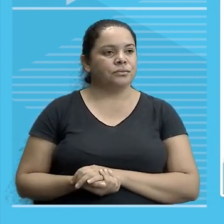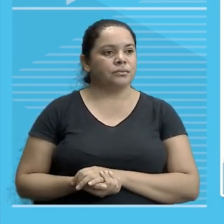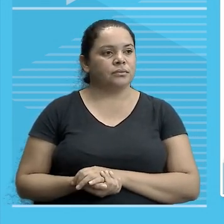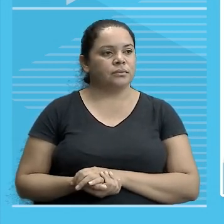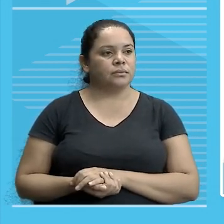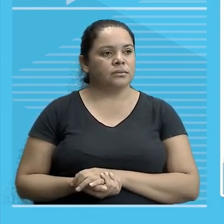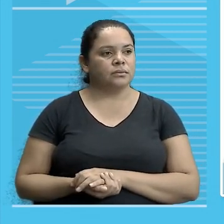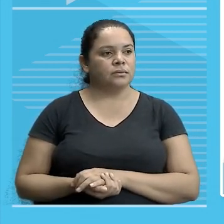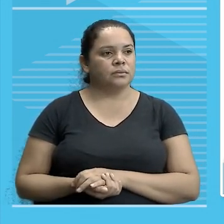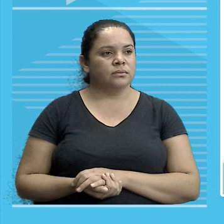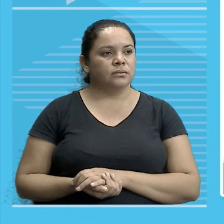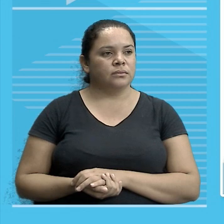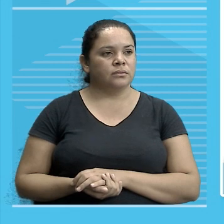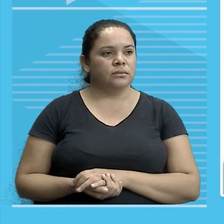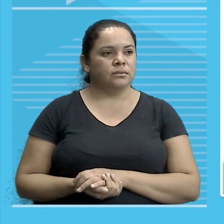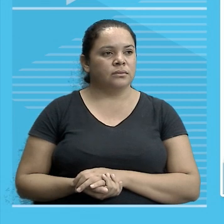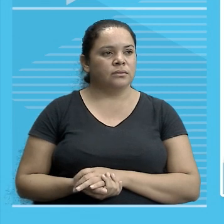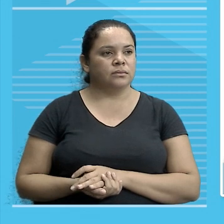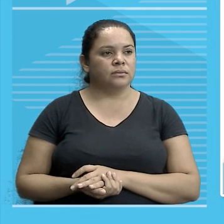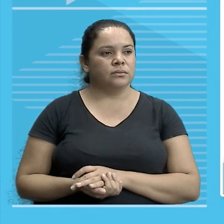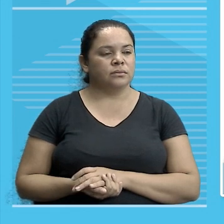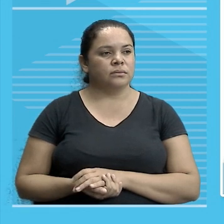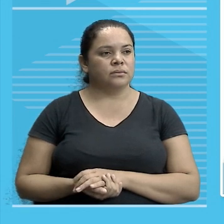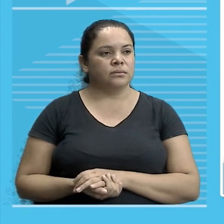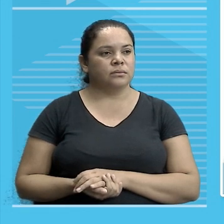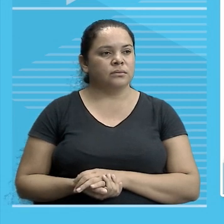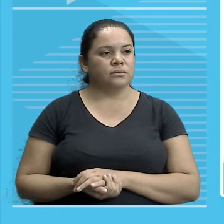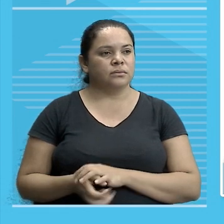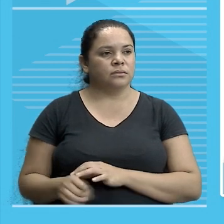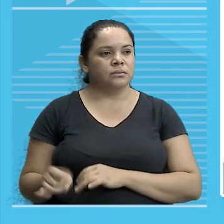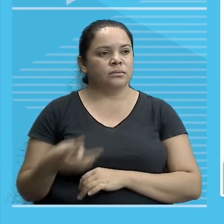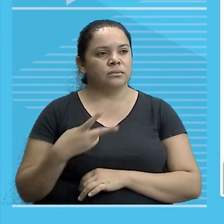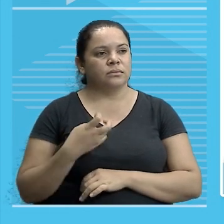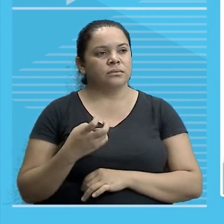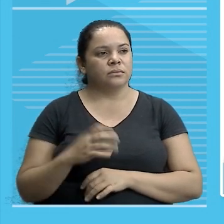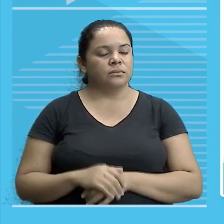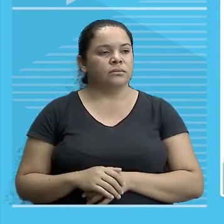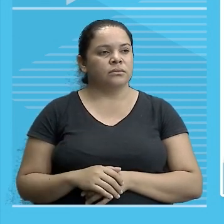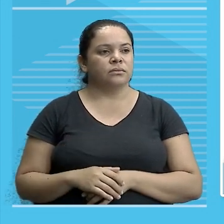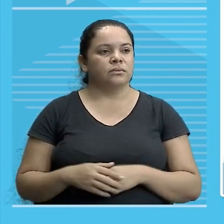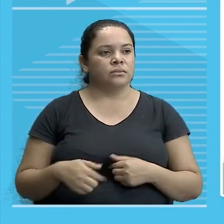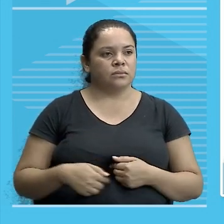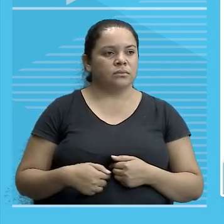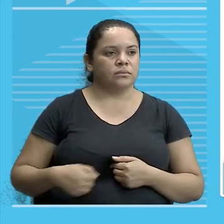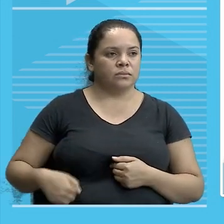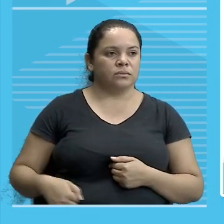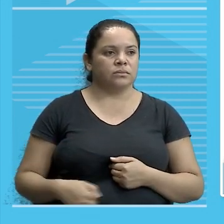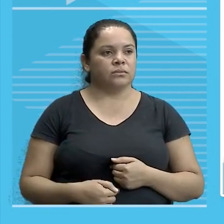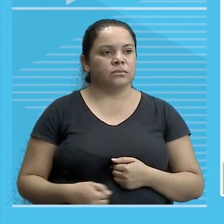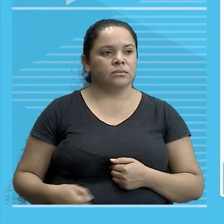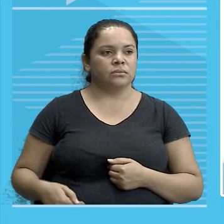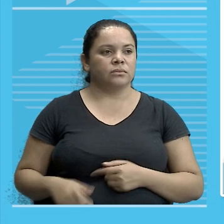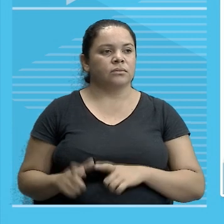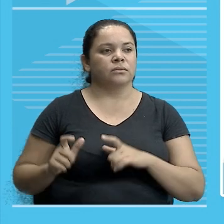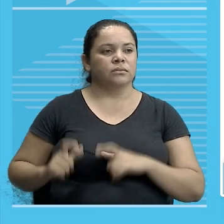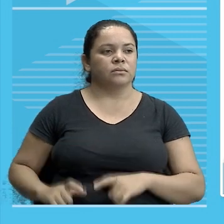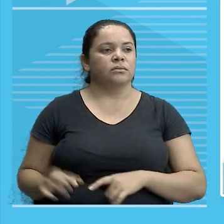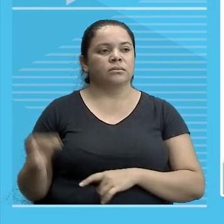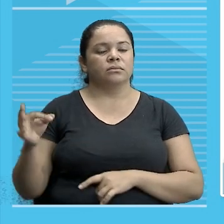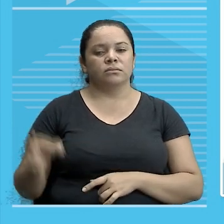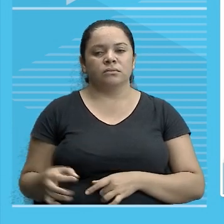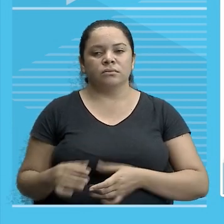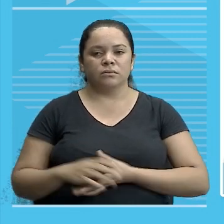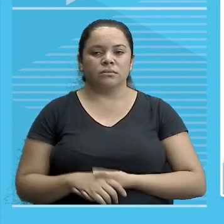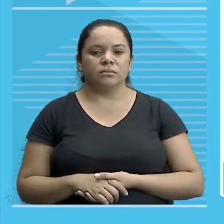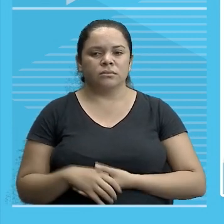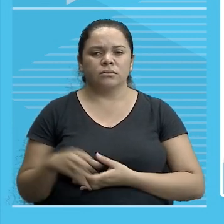Então, se você observar aí, o intestino delgado é o lugar adequado, né, gente? Para isso. Professor, e se